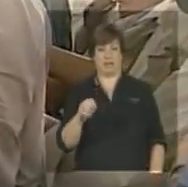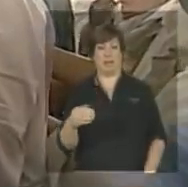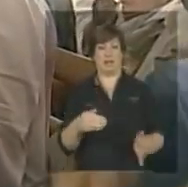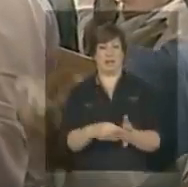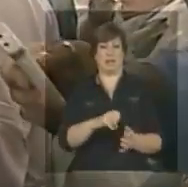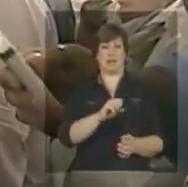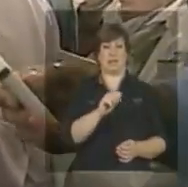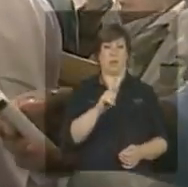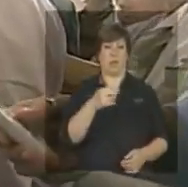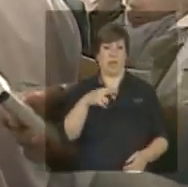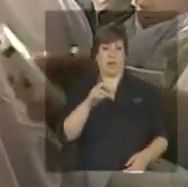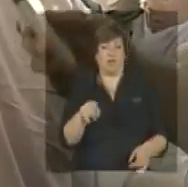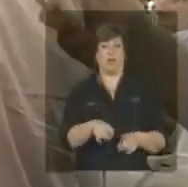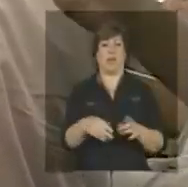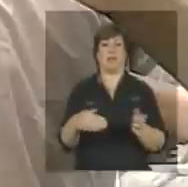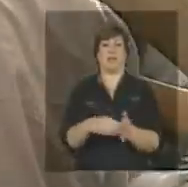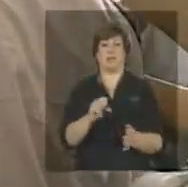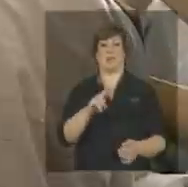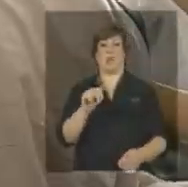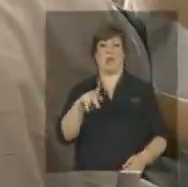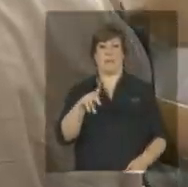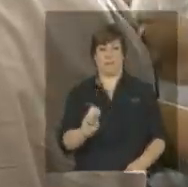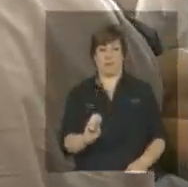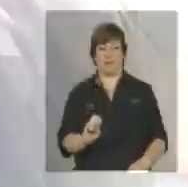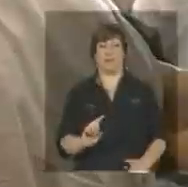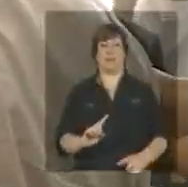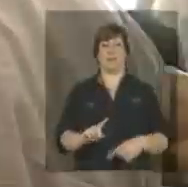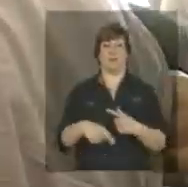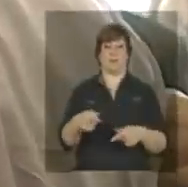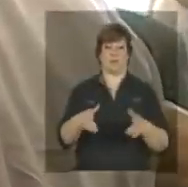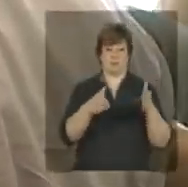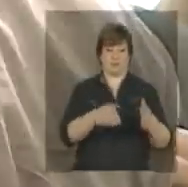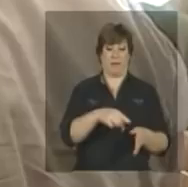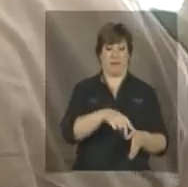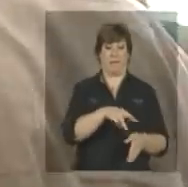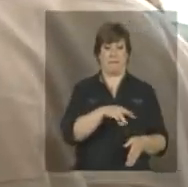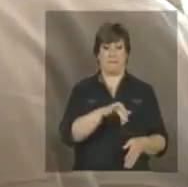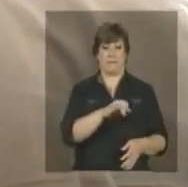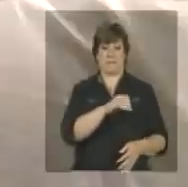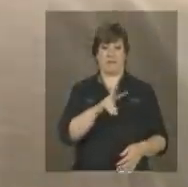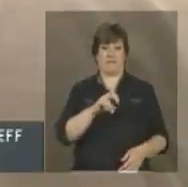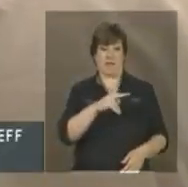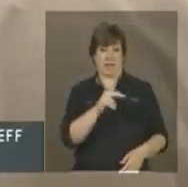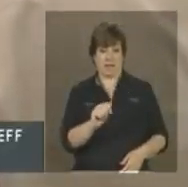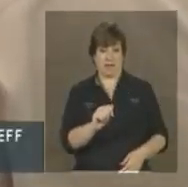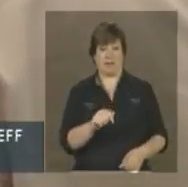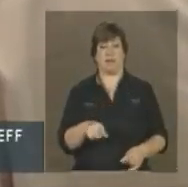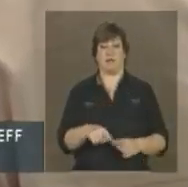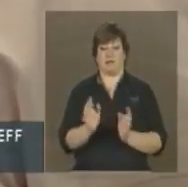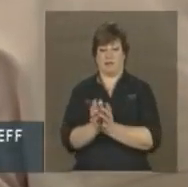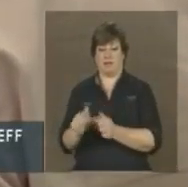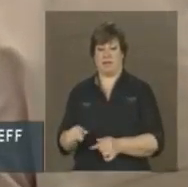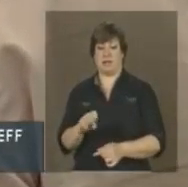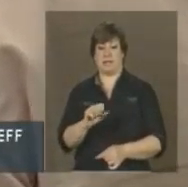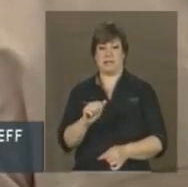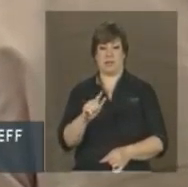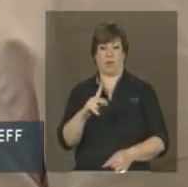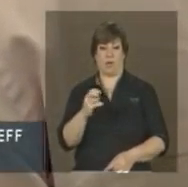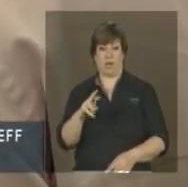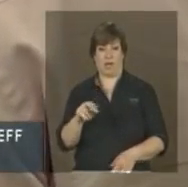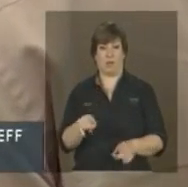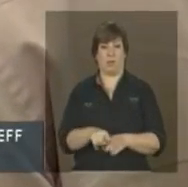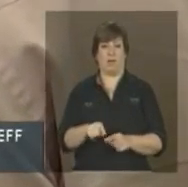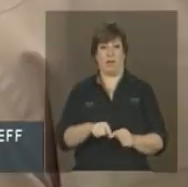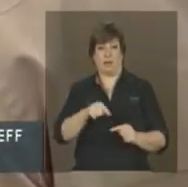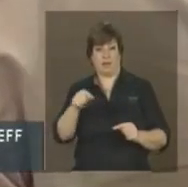Salgueiro, Salgueiro até Suape. No trecho Missão Velha, a parte Salgueiro, Missão Velha, ela sempre teve feita.